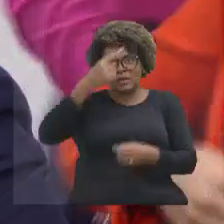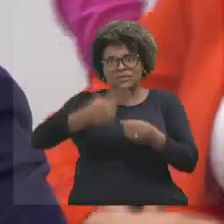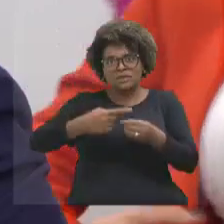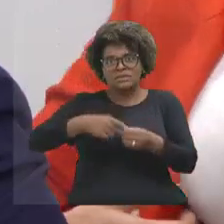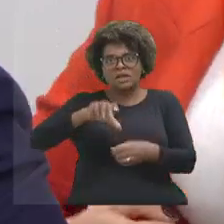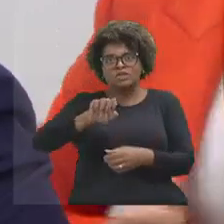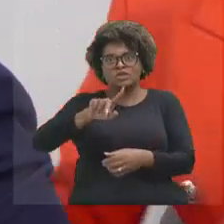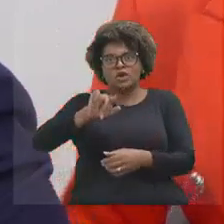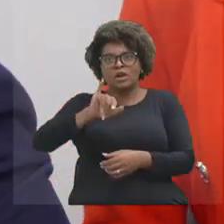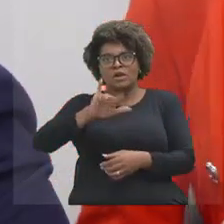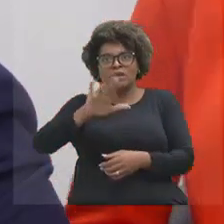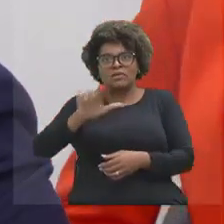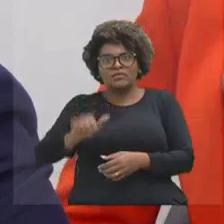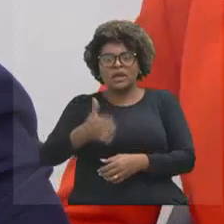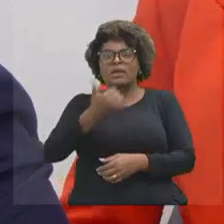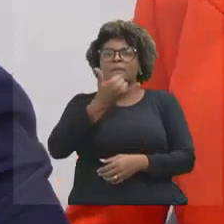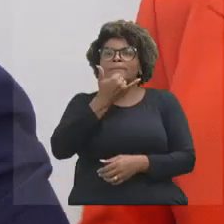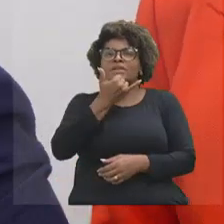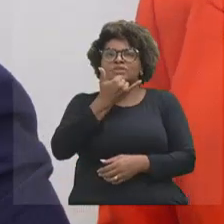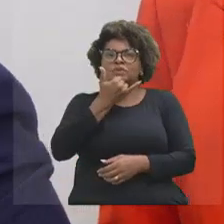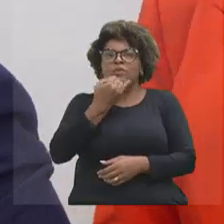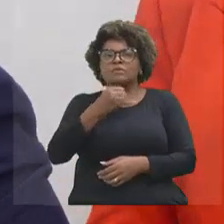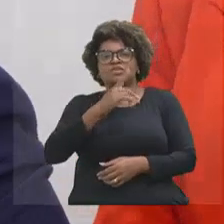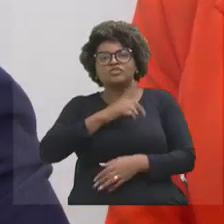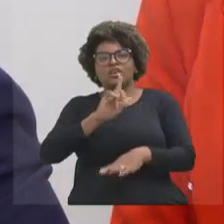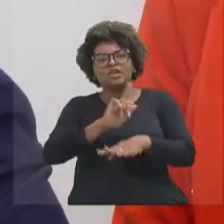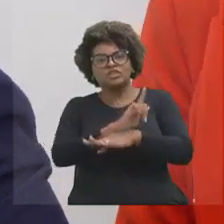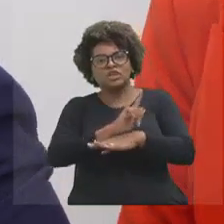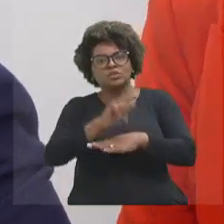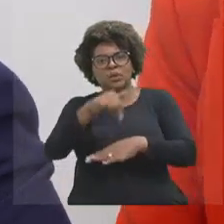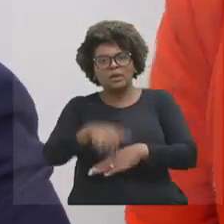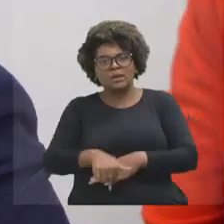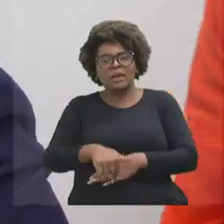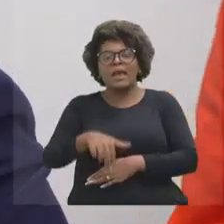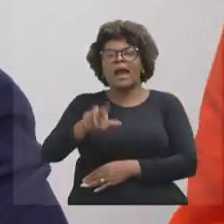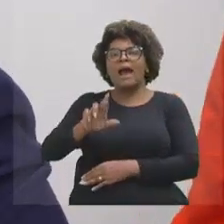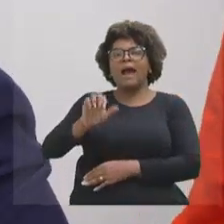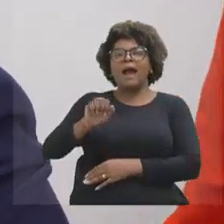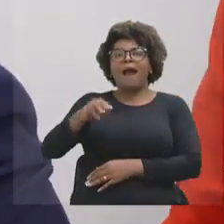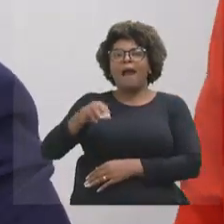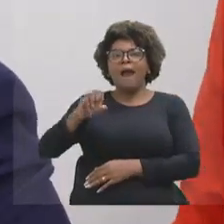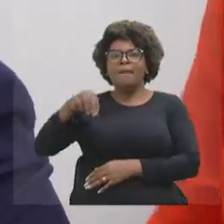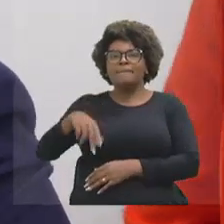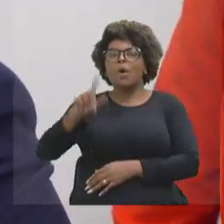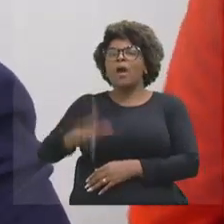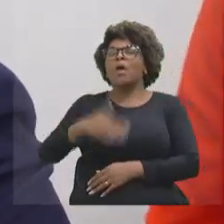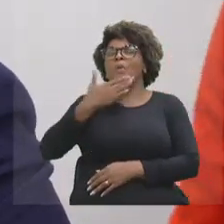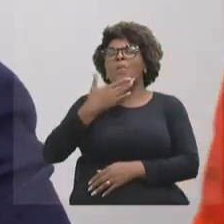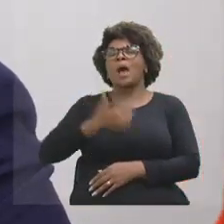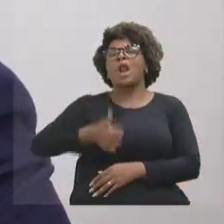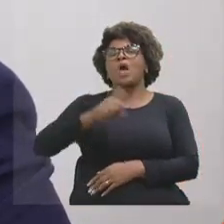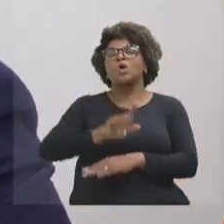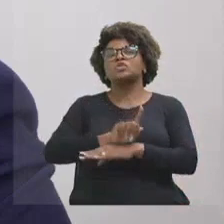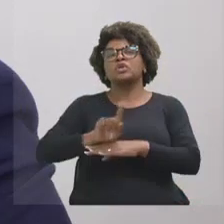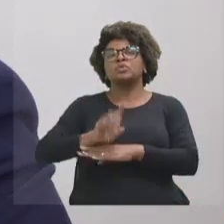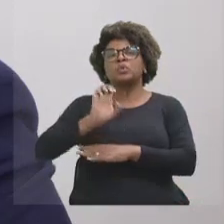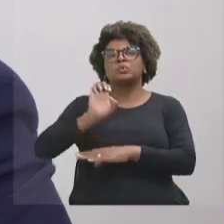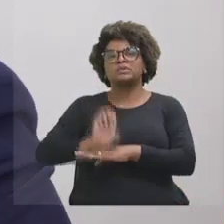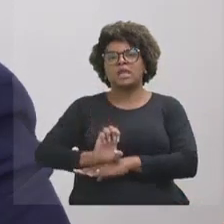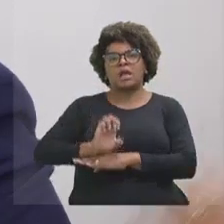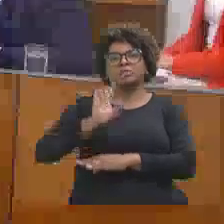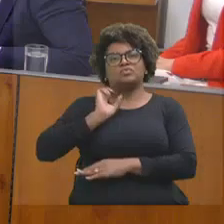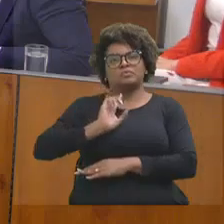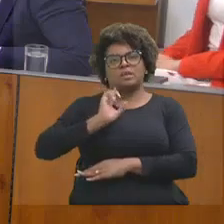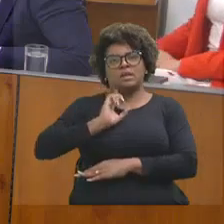desculpe se tiver gestores falar aqui mas o Ramon é um dos melhores gestores o site do Estado de Minas Gerais para que a gente possa ajudar a sanar esses problemas que